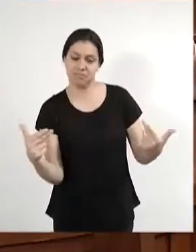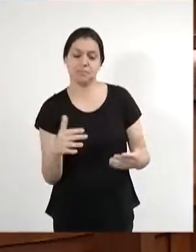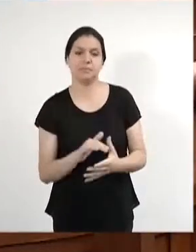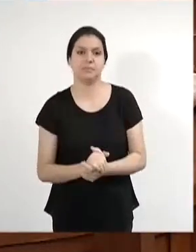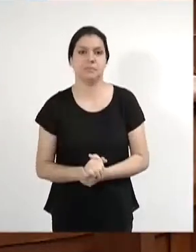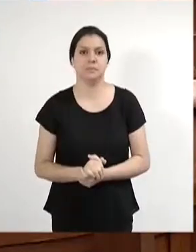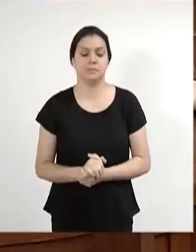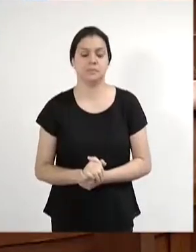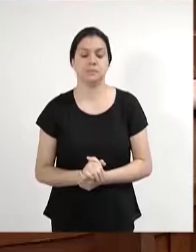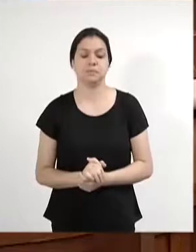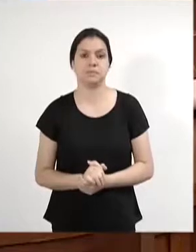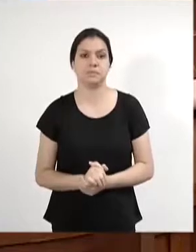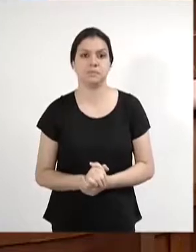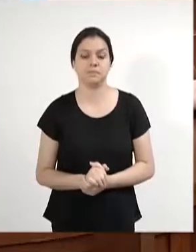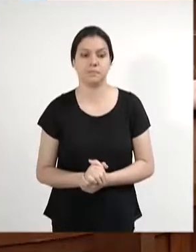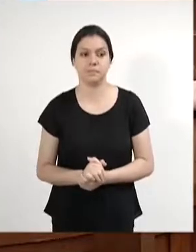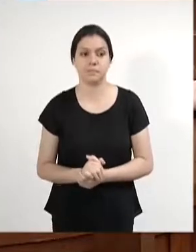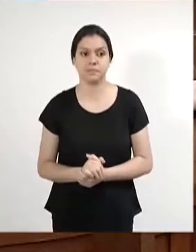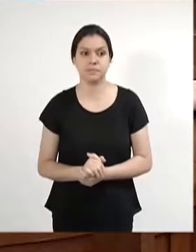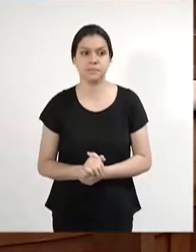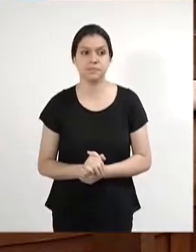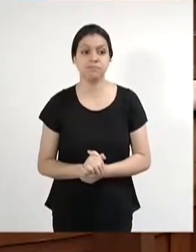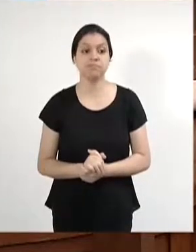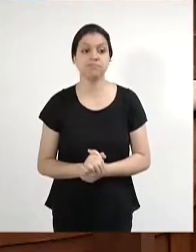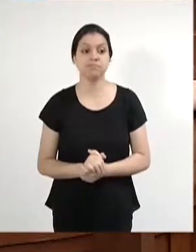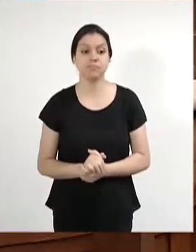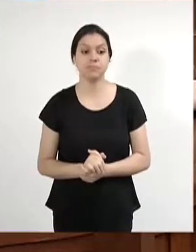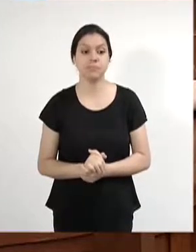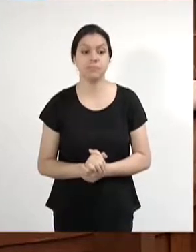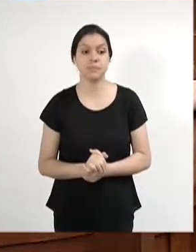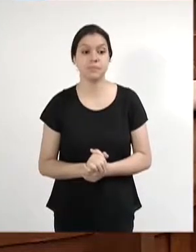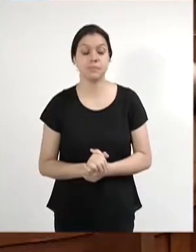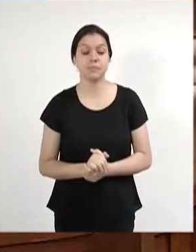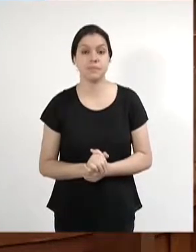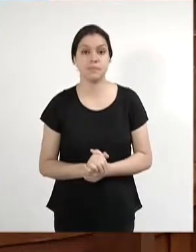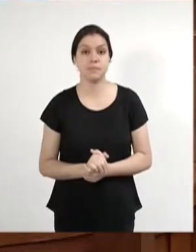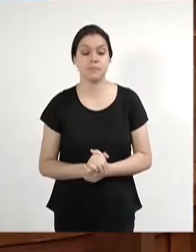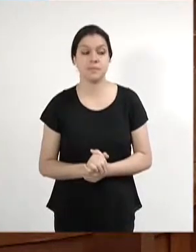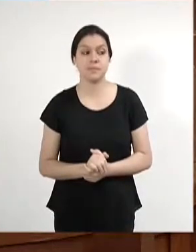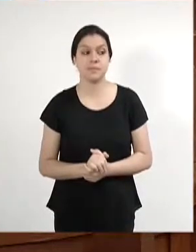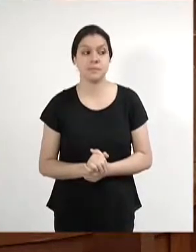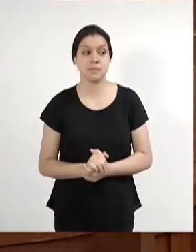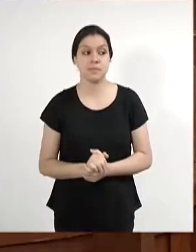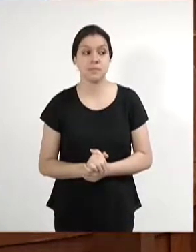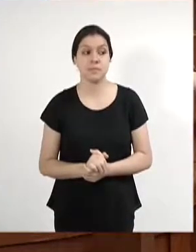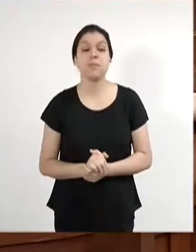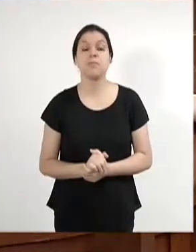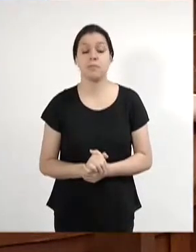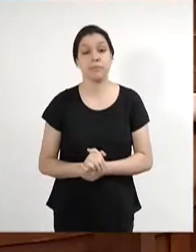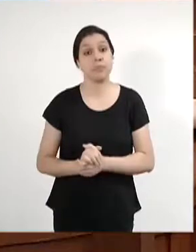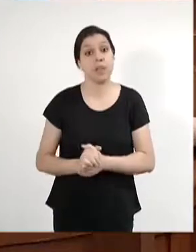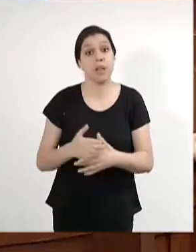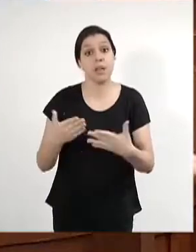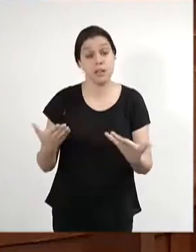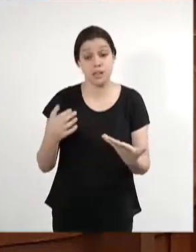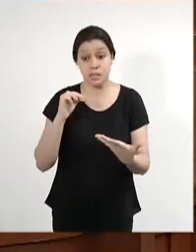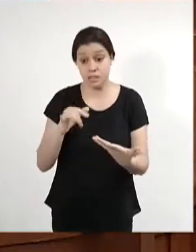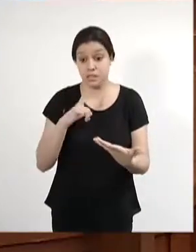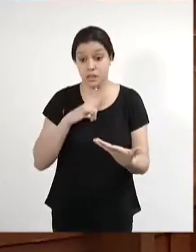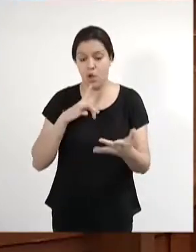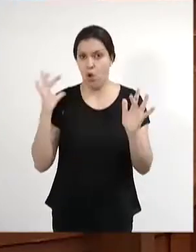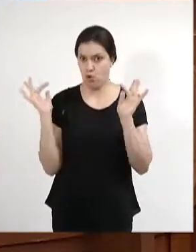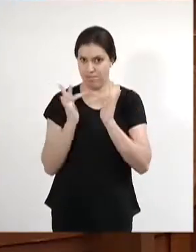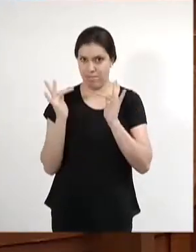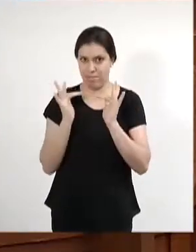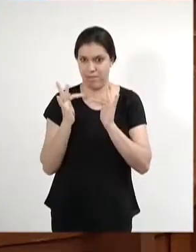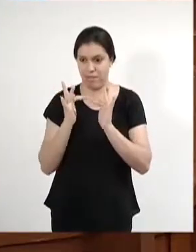de cada um de nós. Por outro lado, quando você tem acesso e contato com